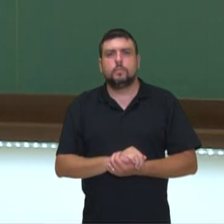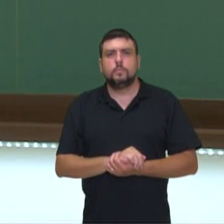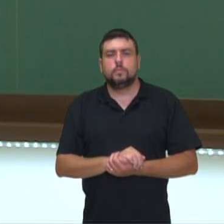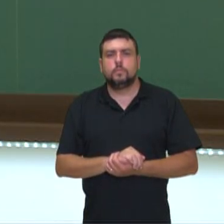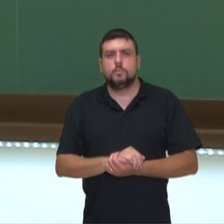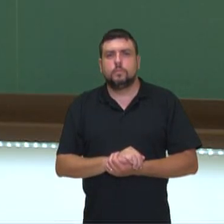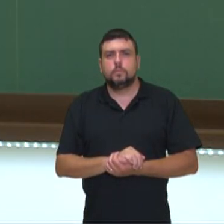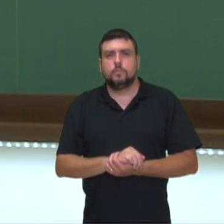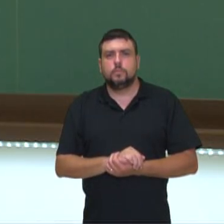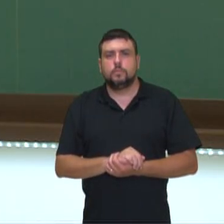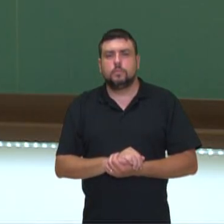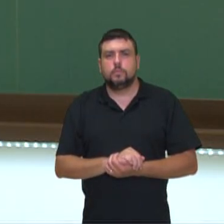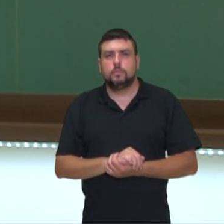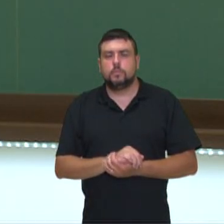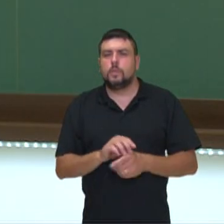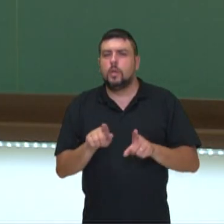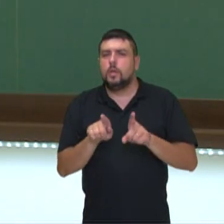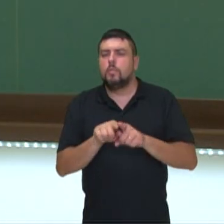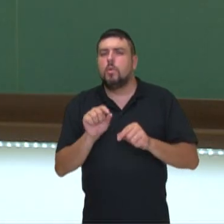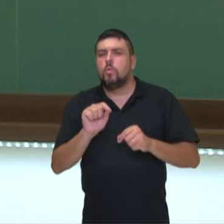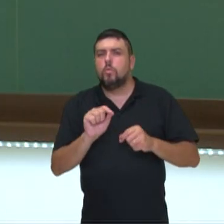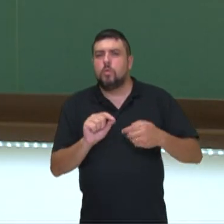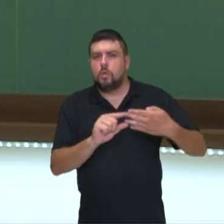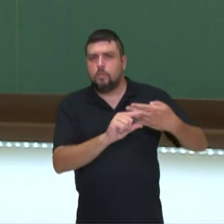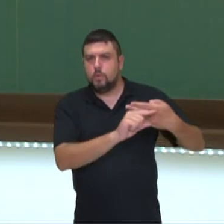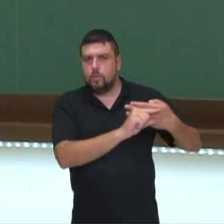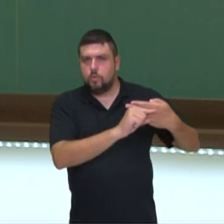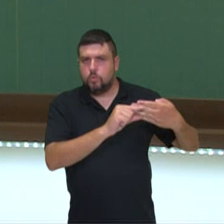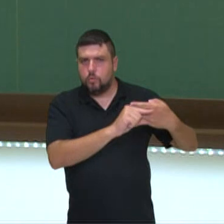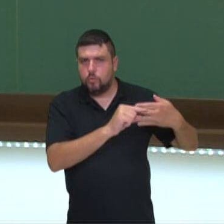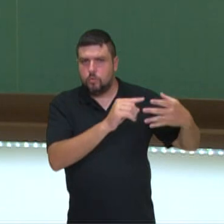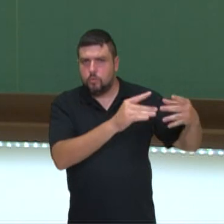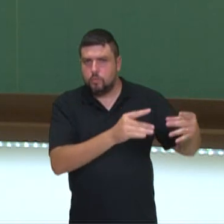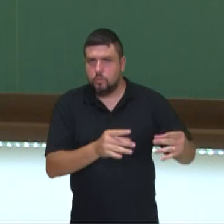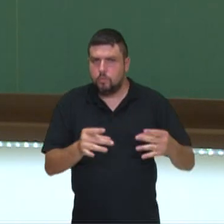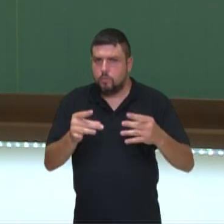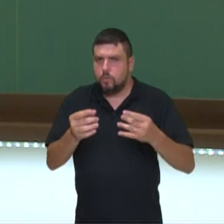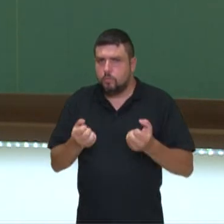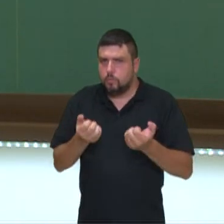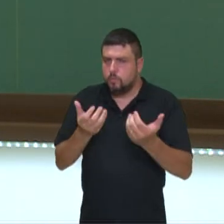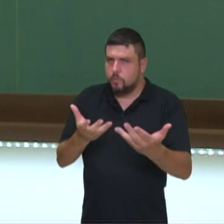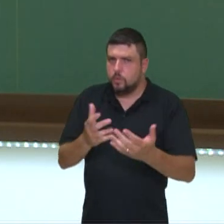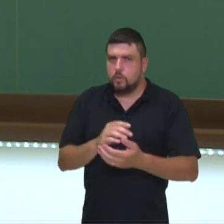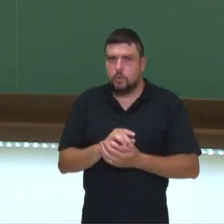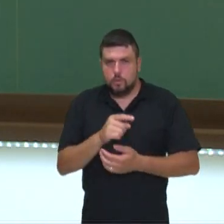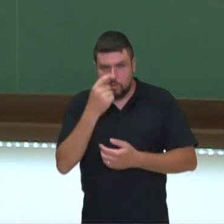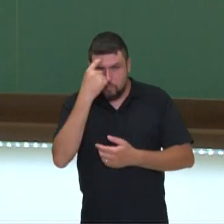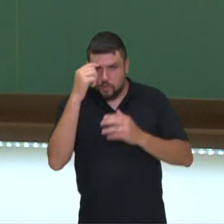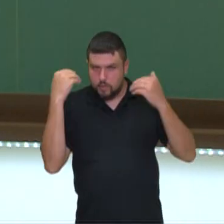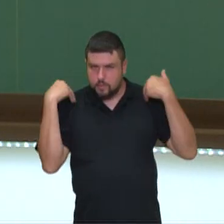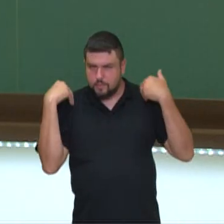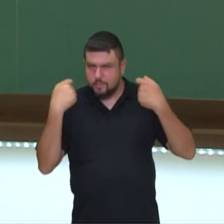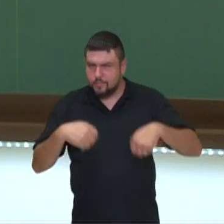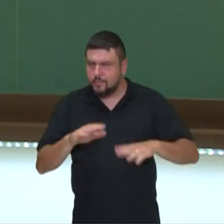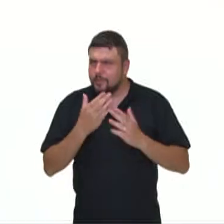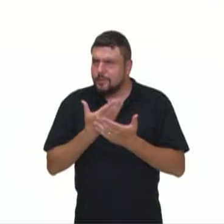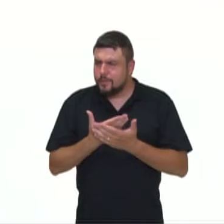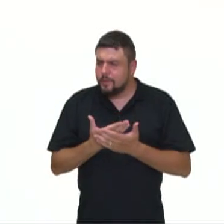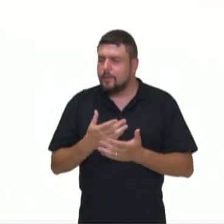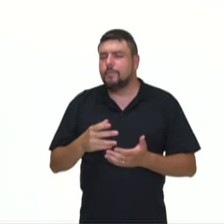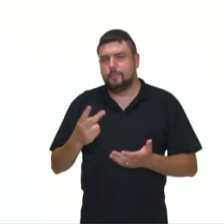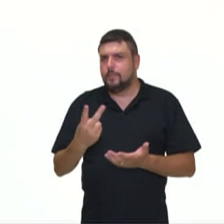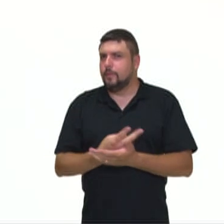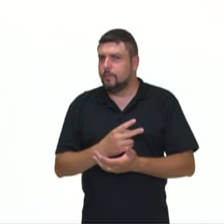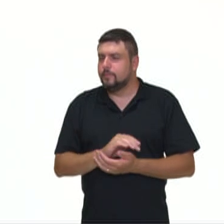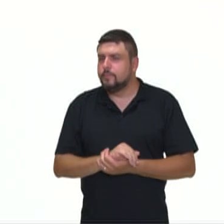vai trazer uma citação. Quem pensa que a educação física não tem que estudar, está equivocado, né? Então aqui, em seu